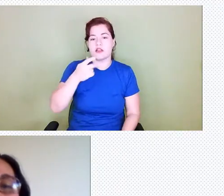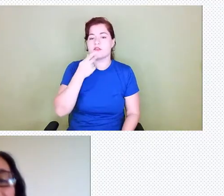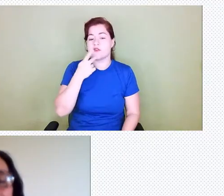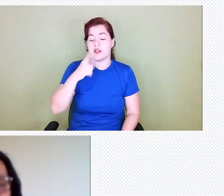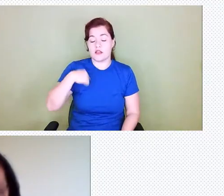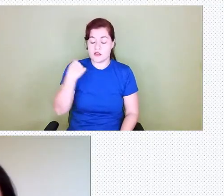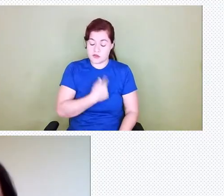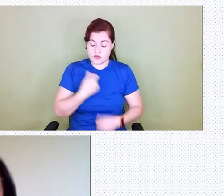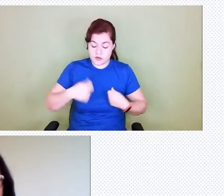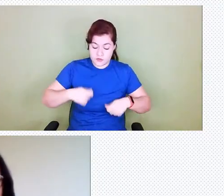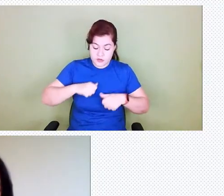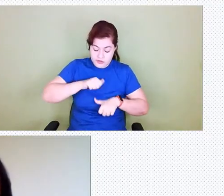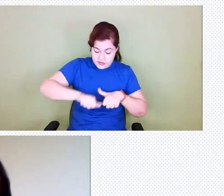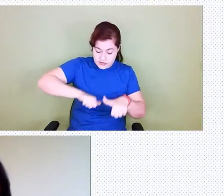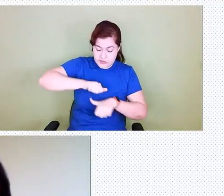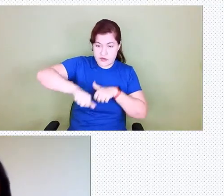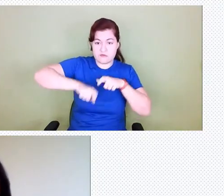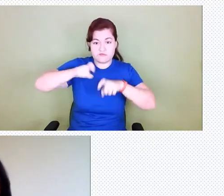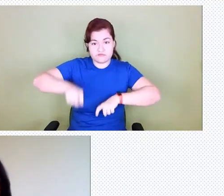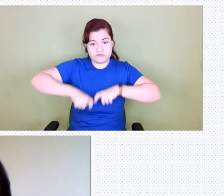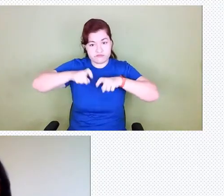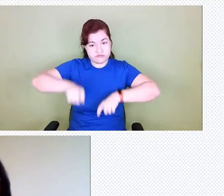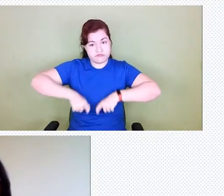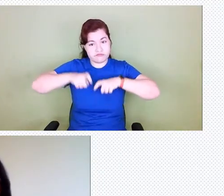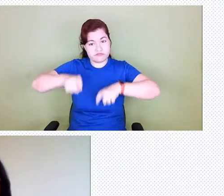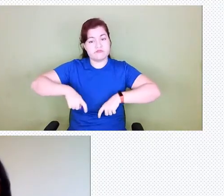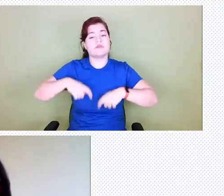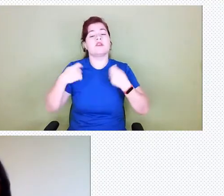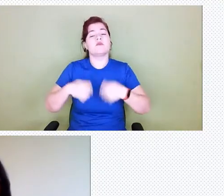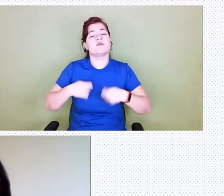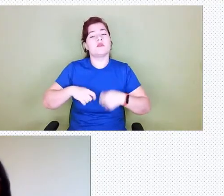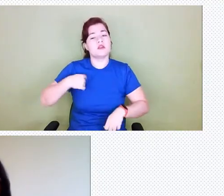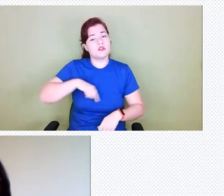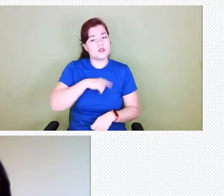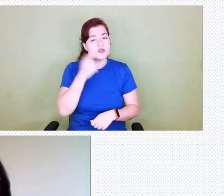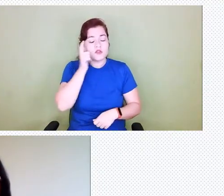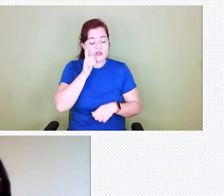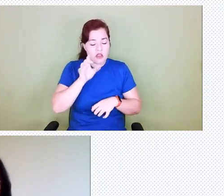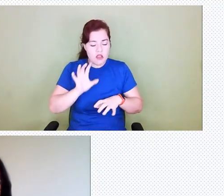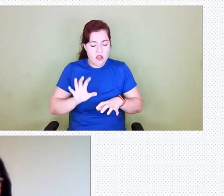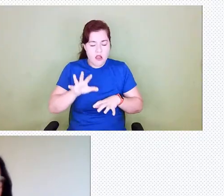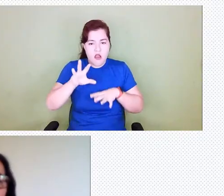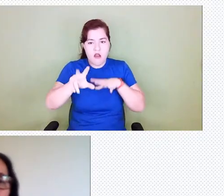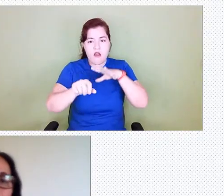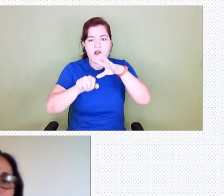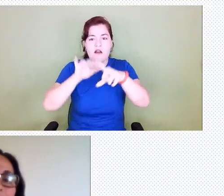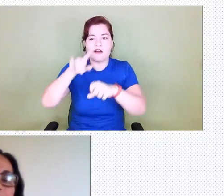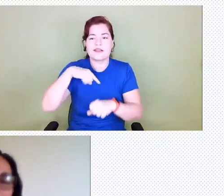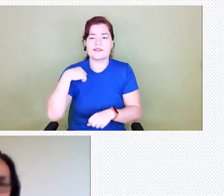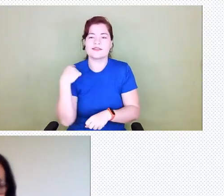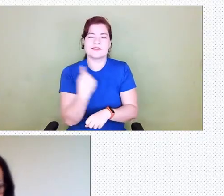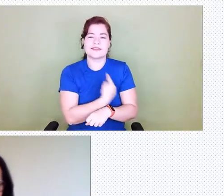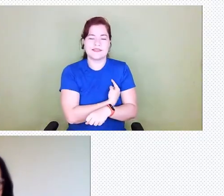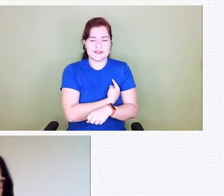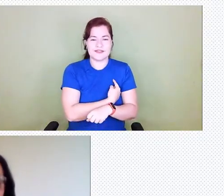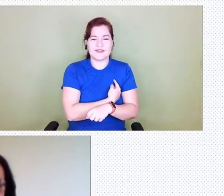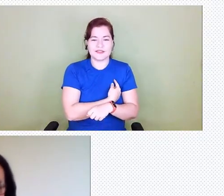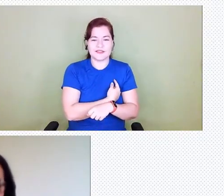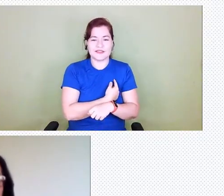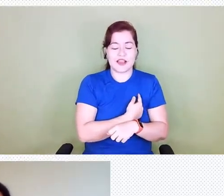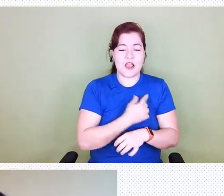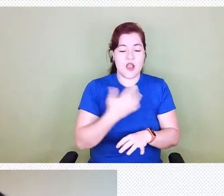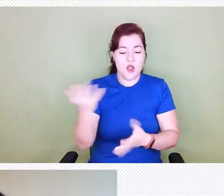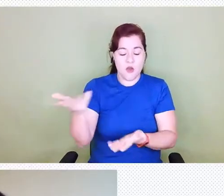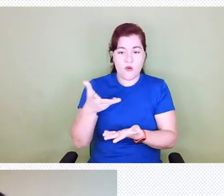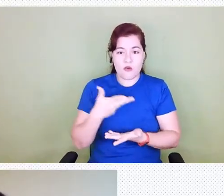nosso terreno para que assim possamos alcançar as nossas colheitas. Verdade, Zoraide,